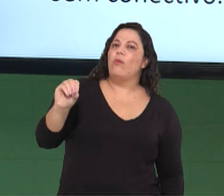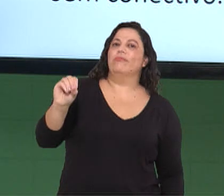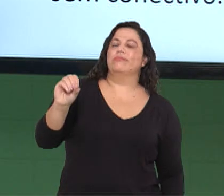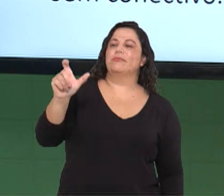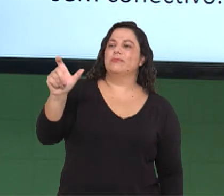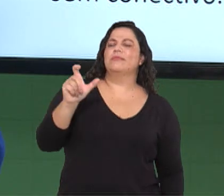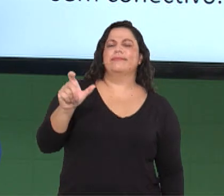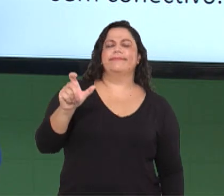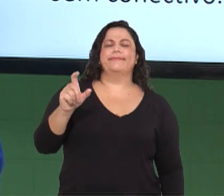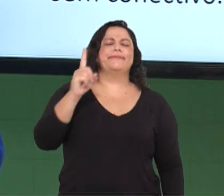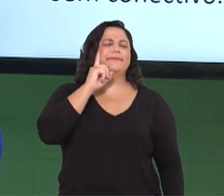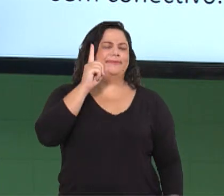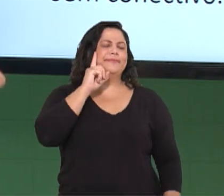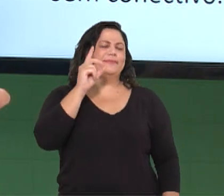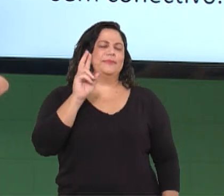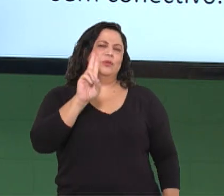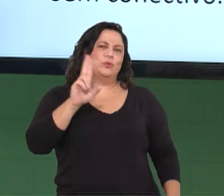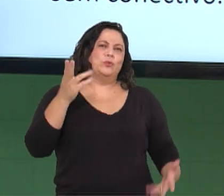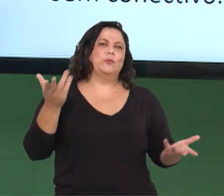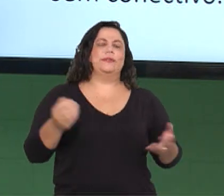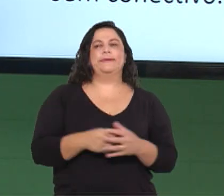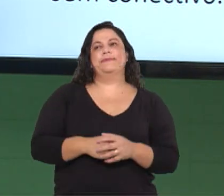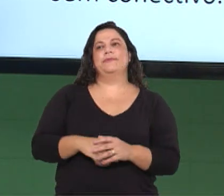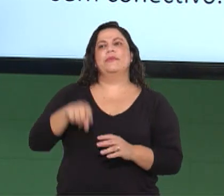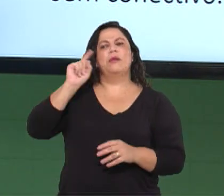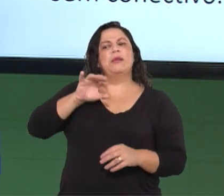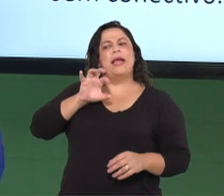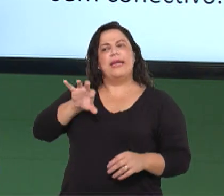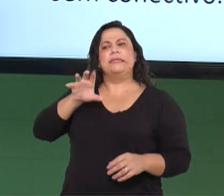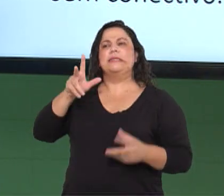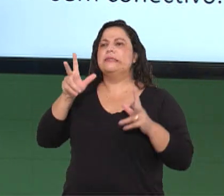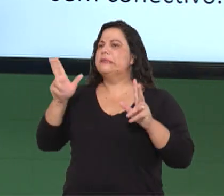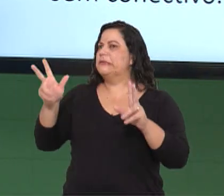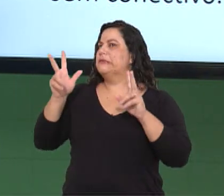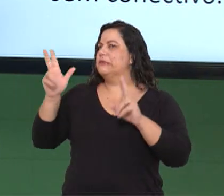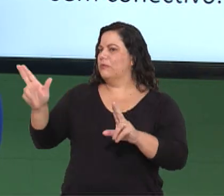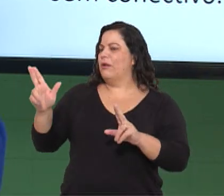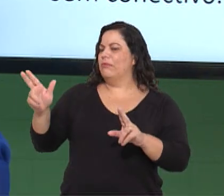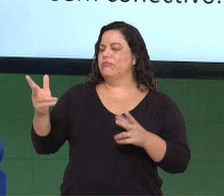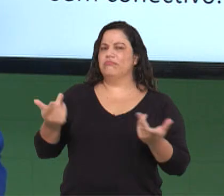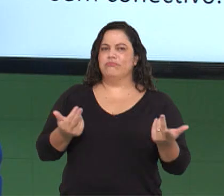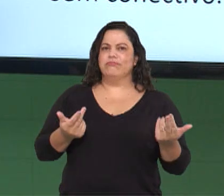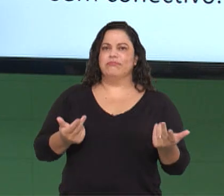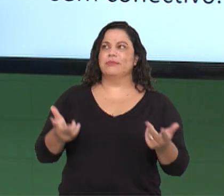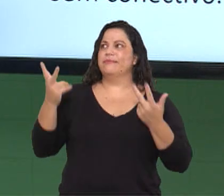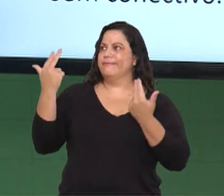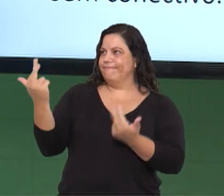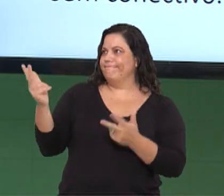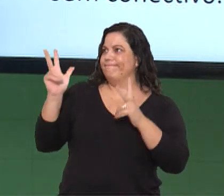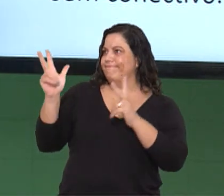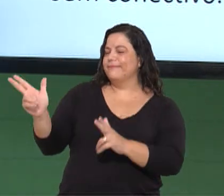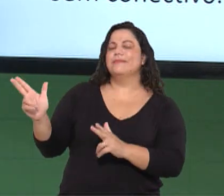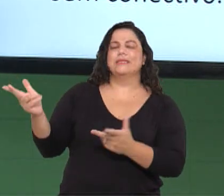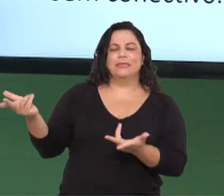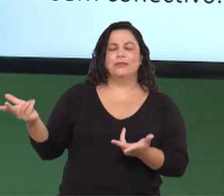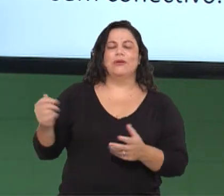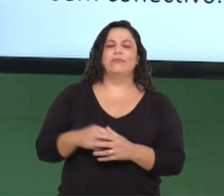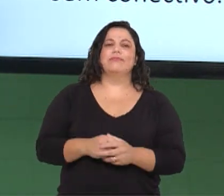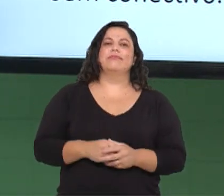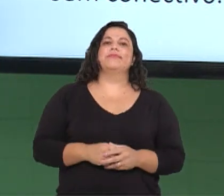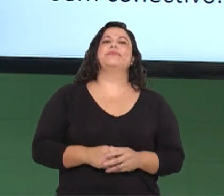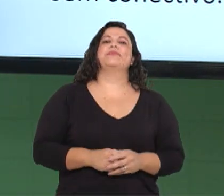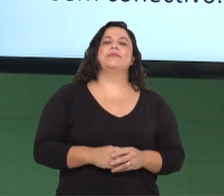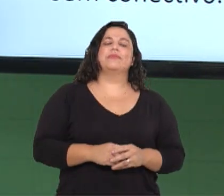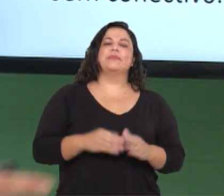a dia. Mas nós temos o assim como, o tal qual, igual aquelas palavras que estavam ali no nosso último